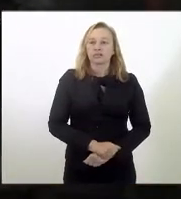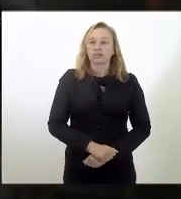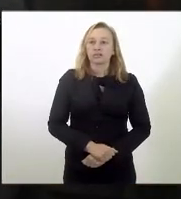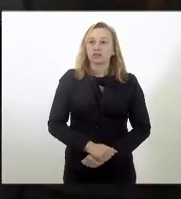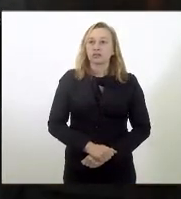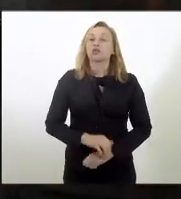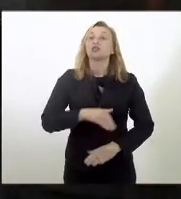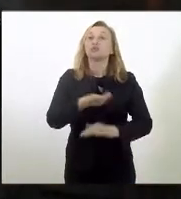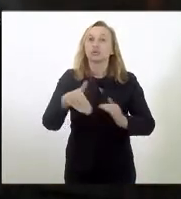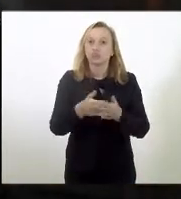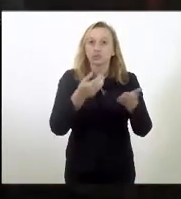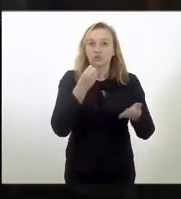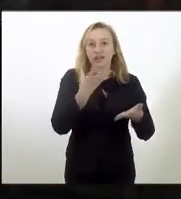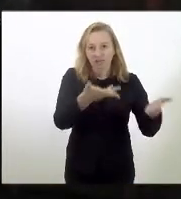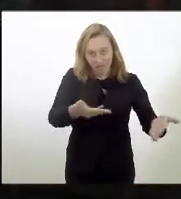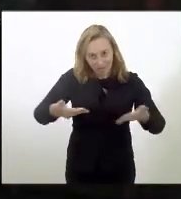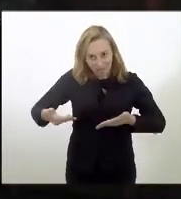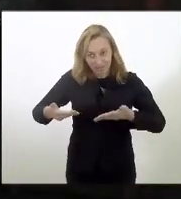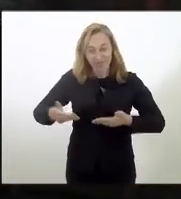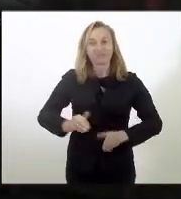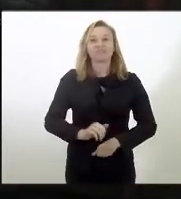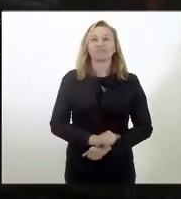Sejam todos bem-vindos.